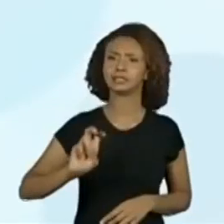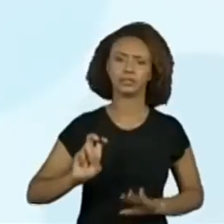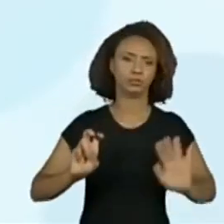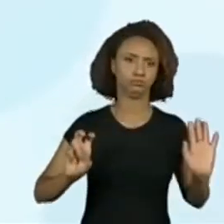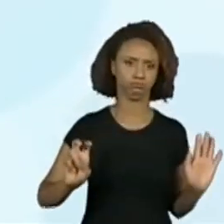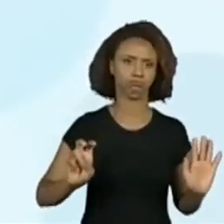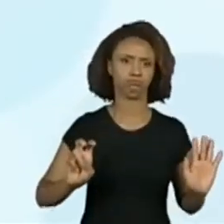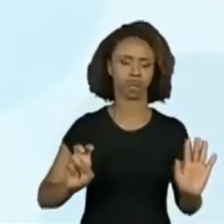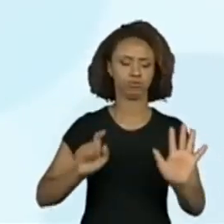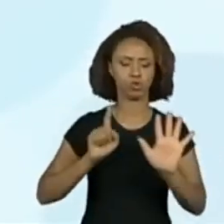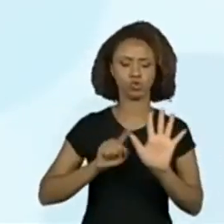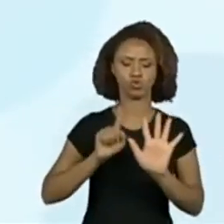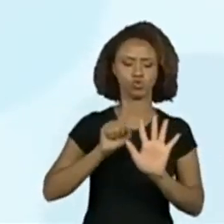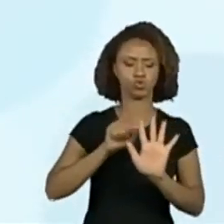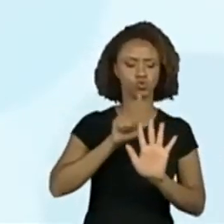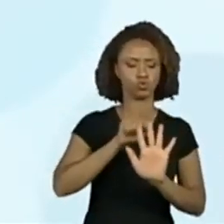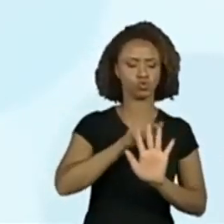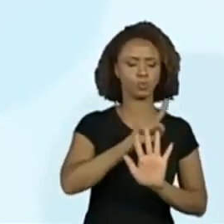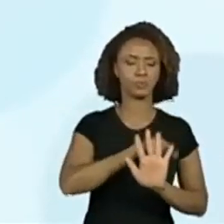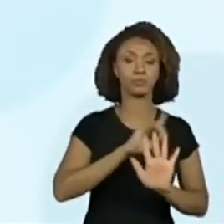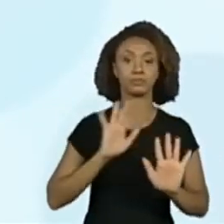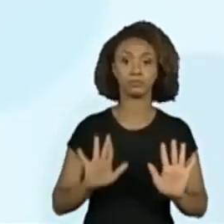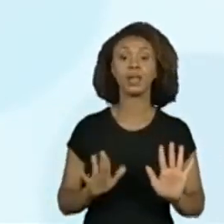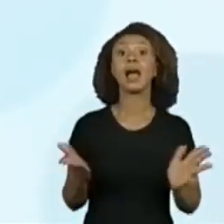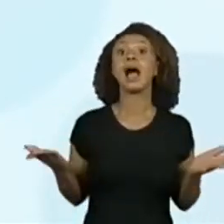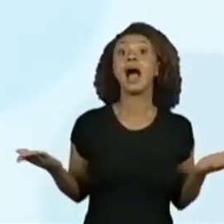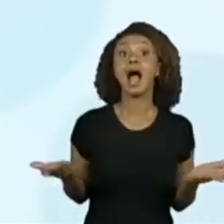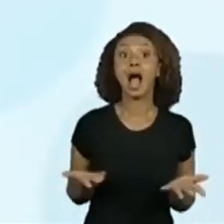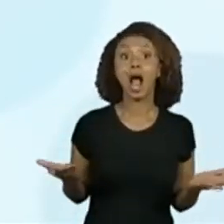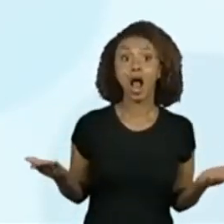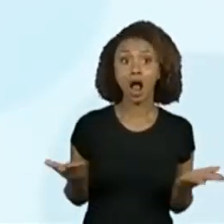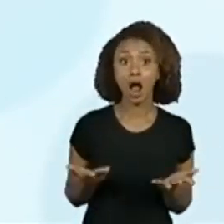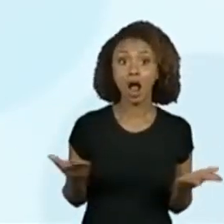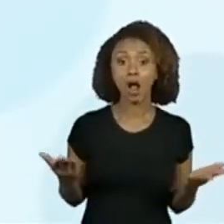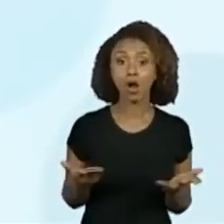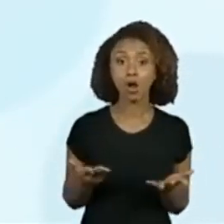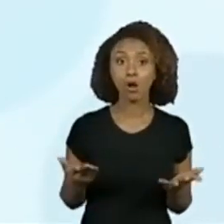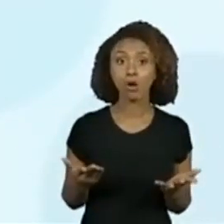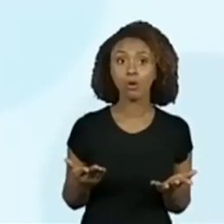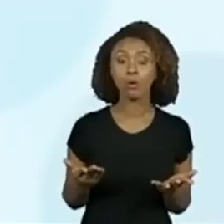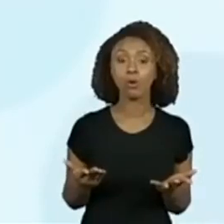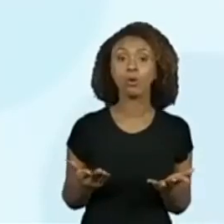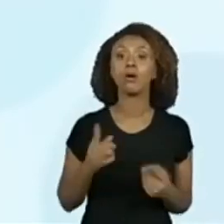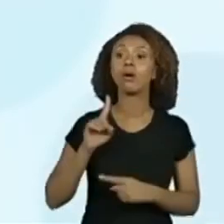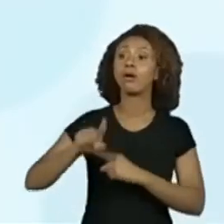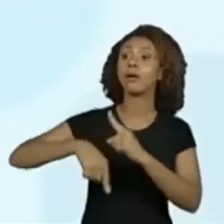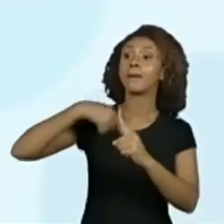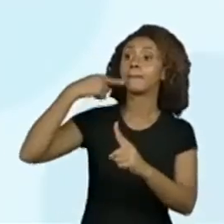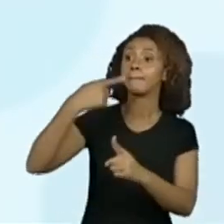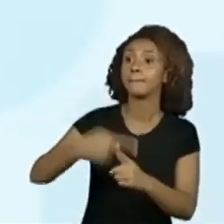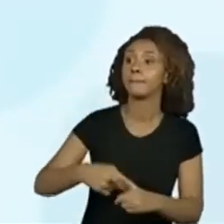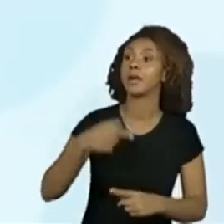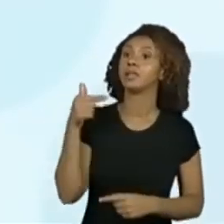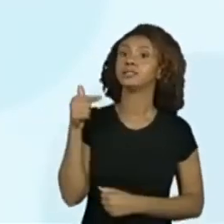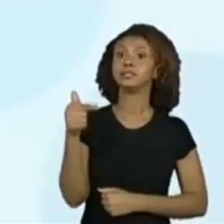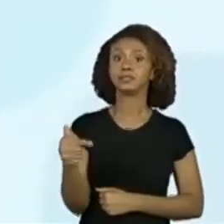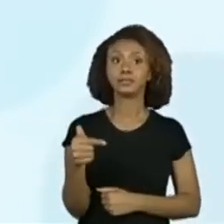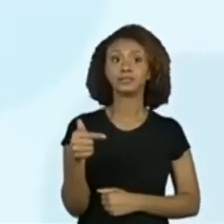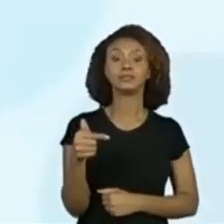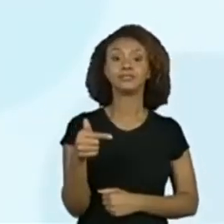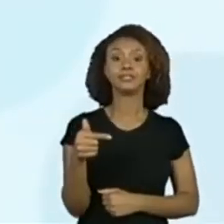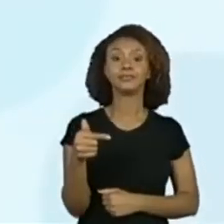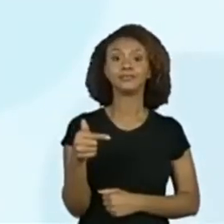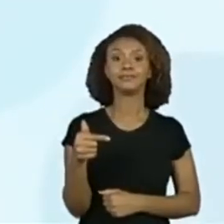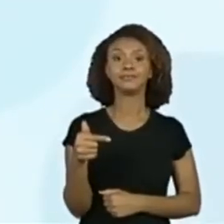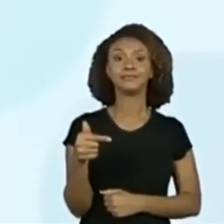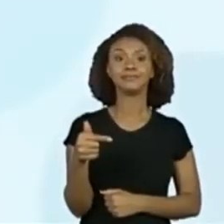cinco e então para chegar no 12 nós temos aí mais sete carrinhos sete carrinhos